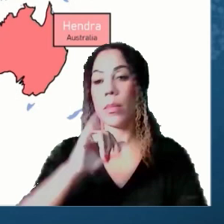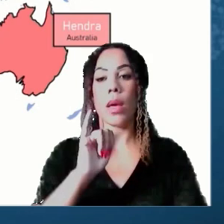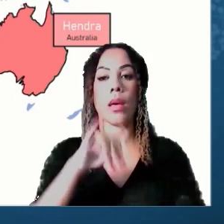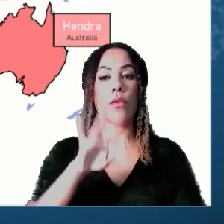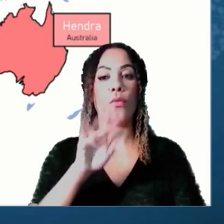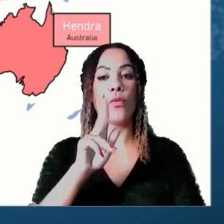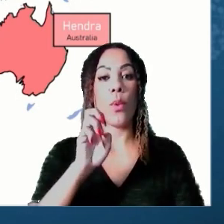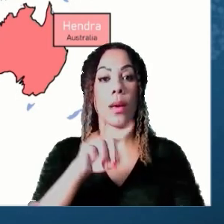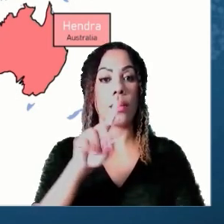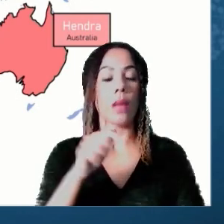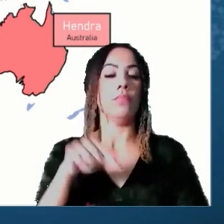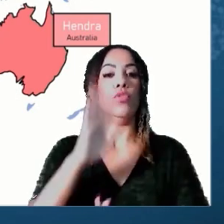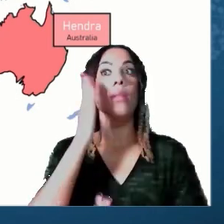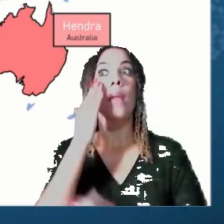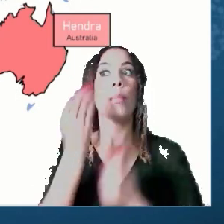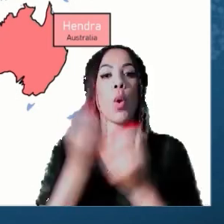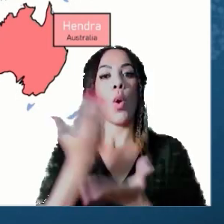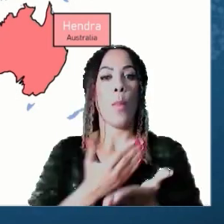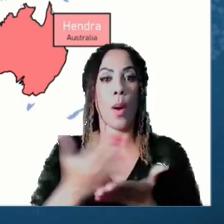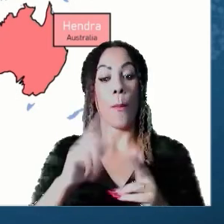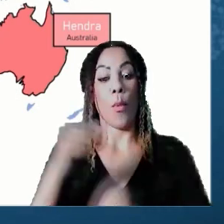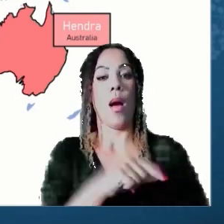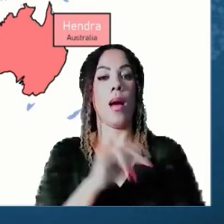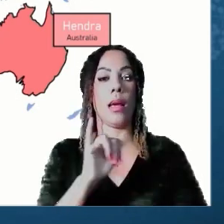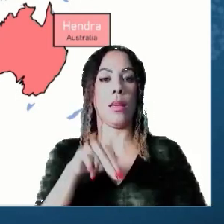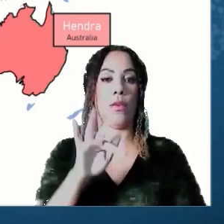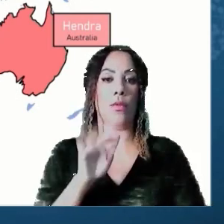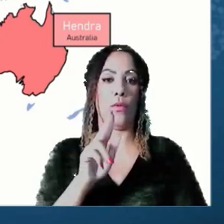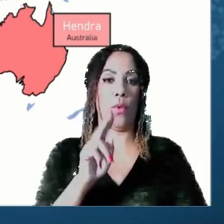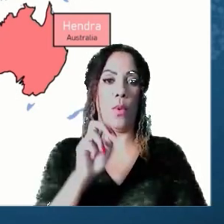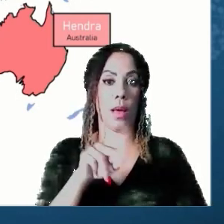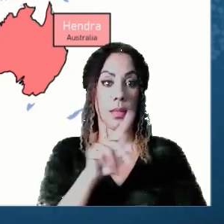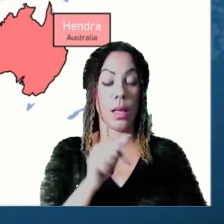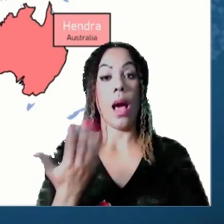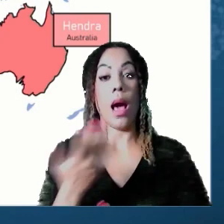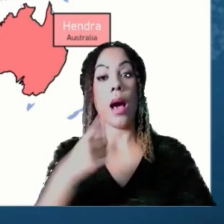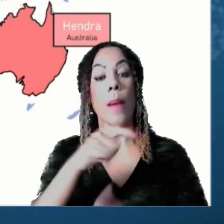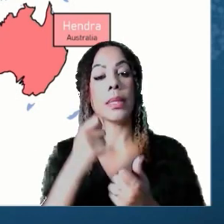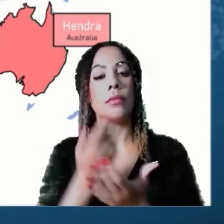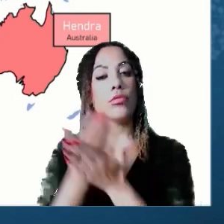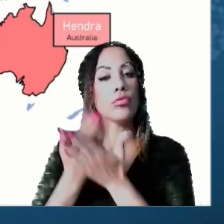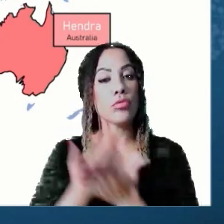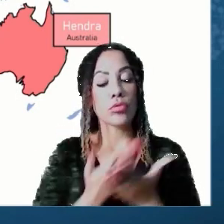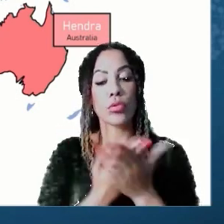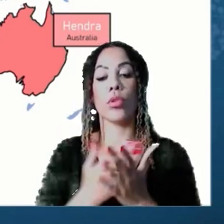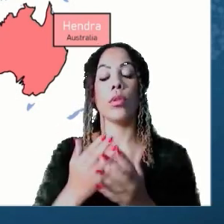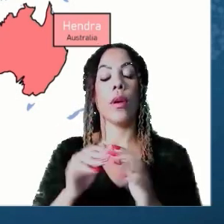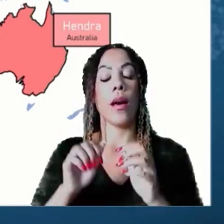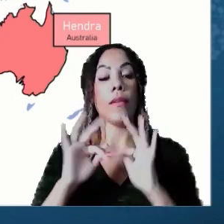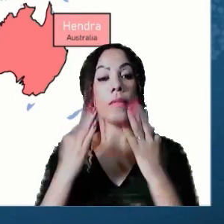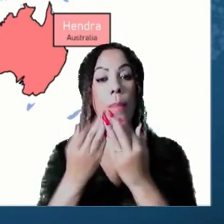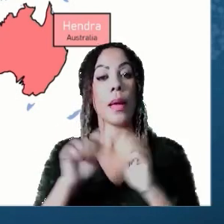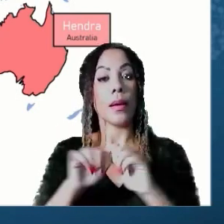uma ideia muito melhor de onde começar, no caso da influenza. Agora temos que analisar as diferentes famílias de vírus, o benina, o felino, enfim,